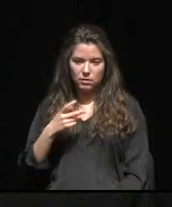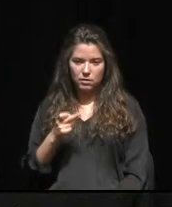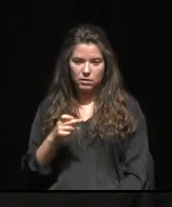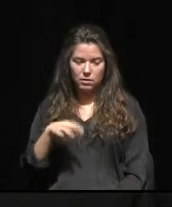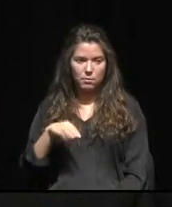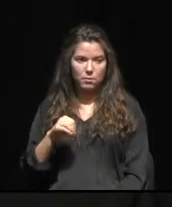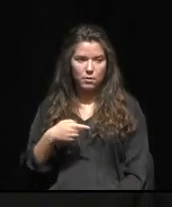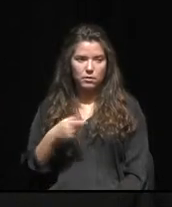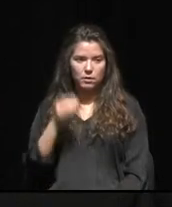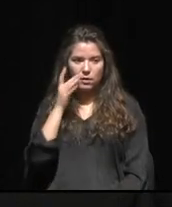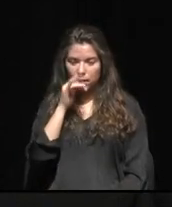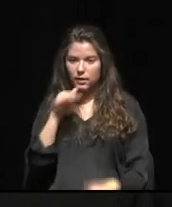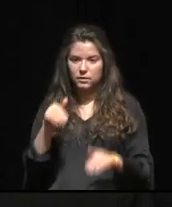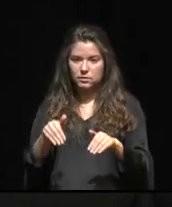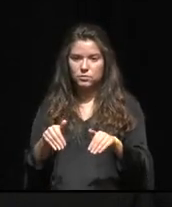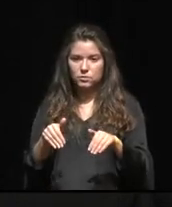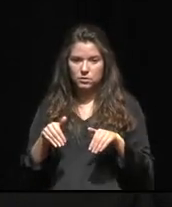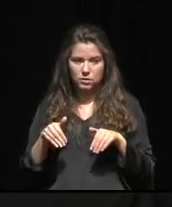tes